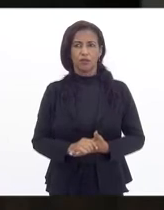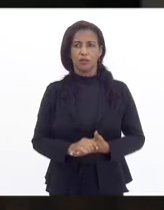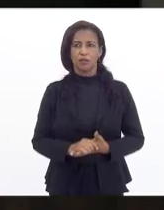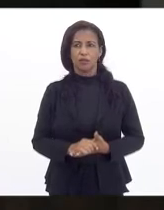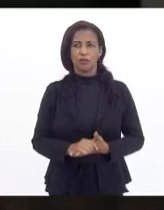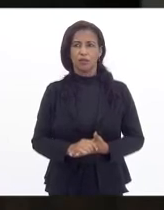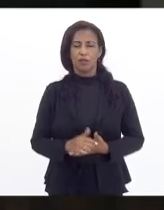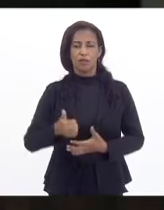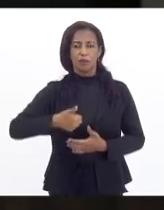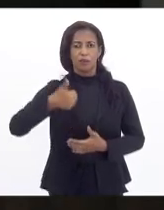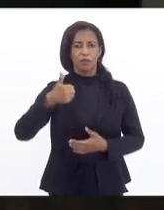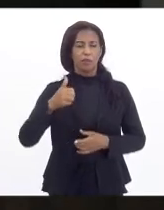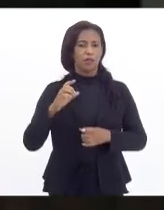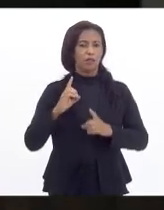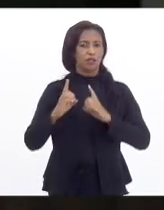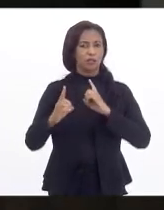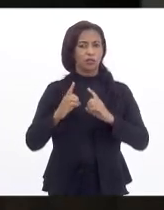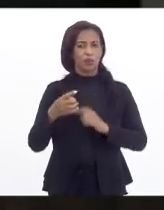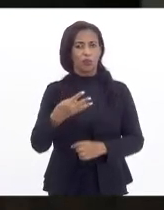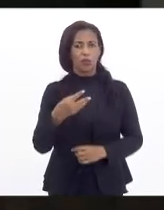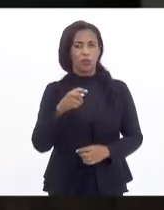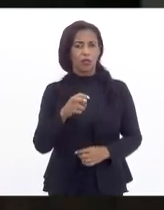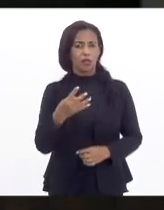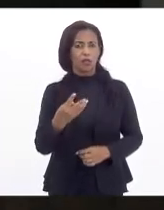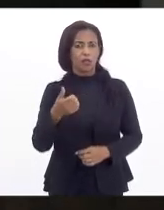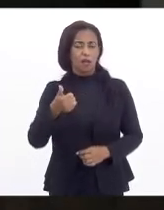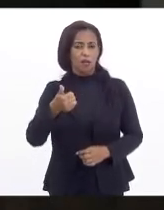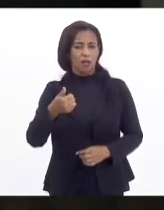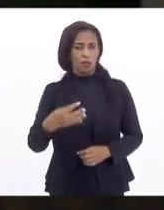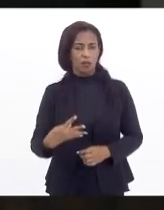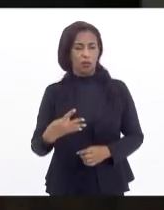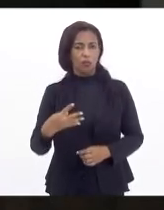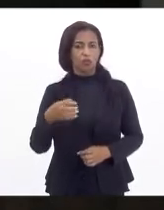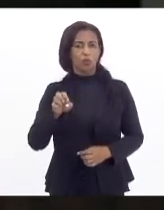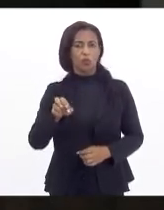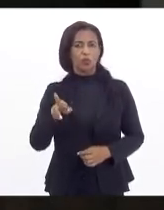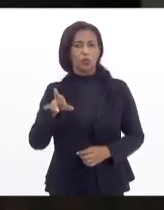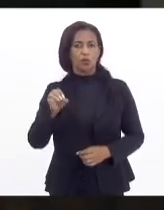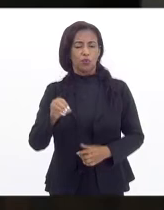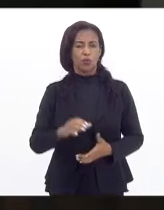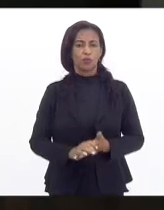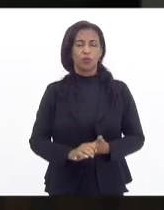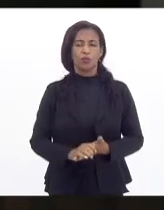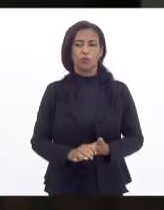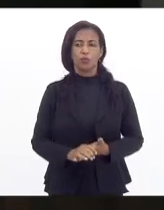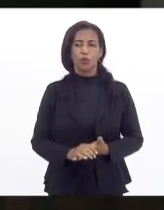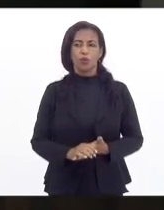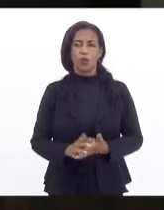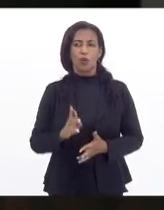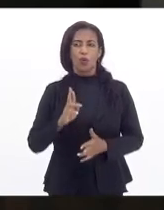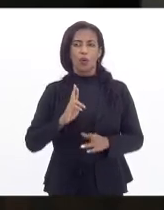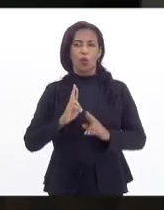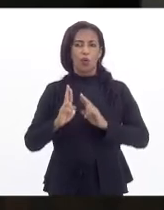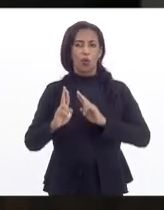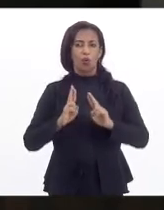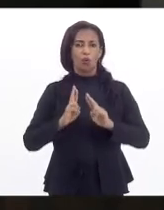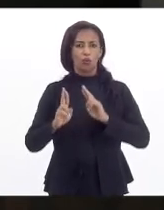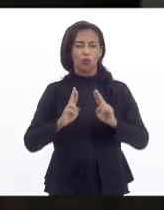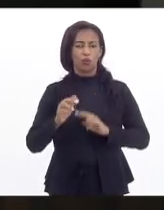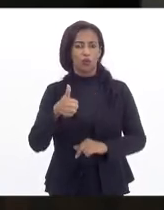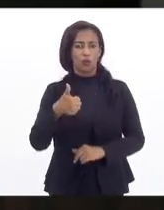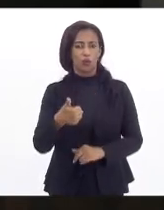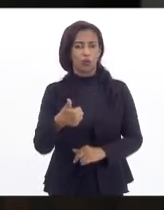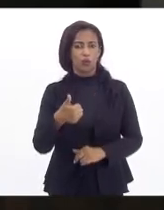ordinária, em primeira discussão, projeto de lei 4514, de 21, de autoria do deputado Eurico Júnior, que denomina rodovia